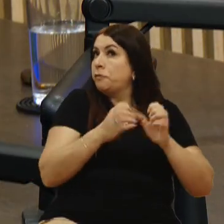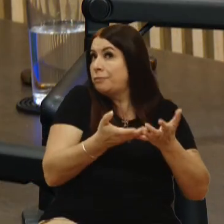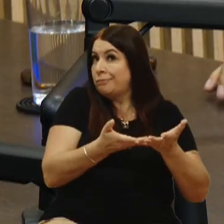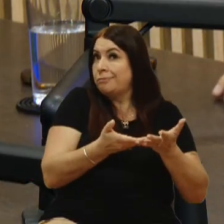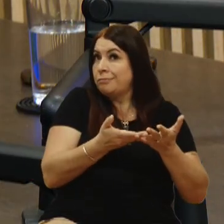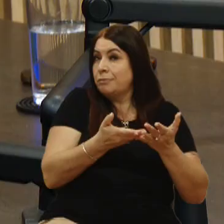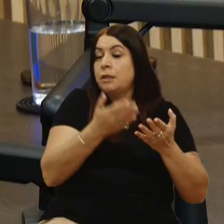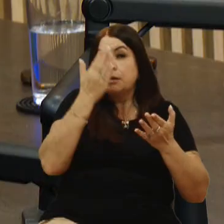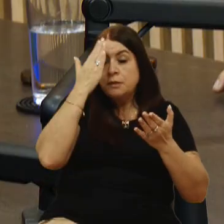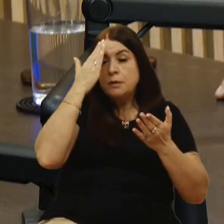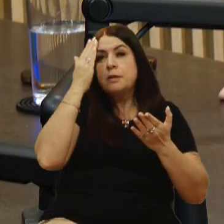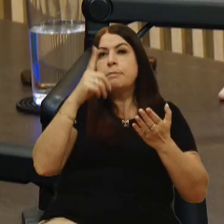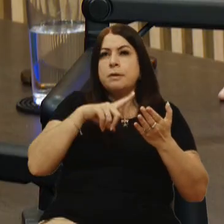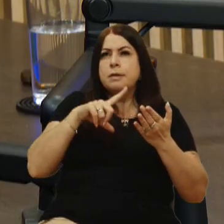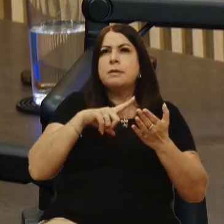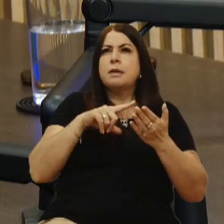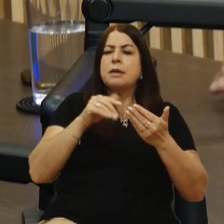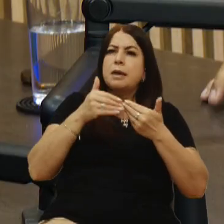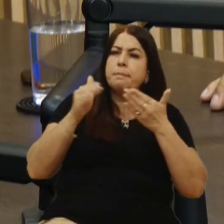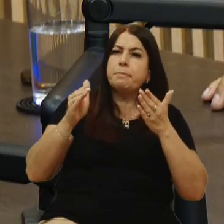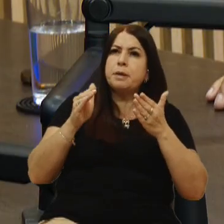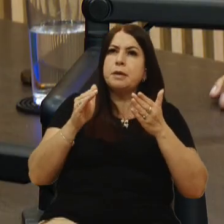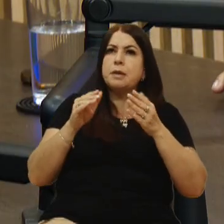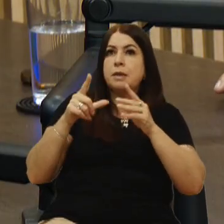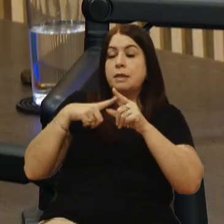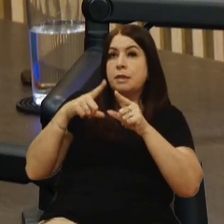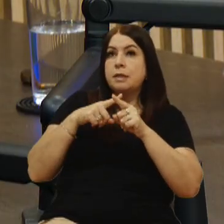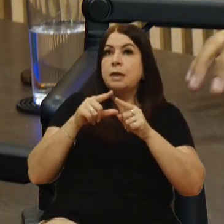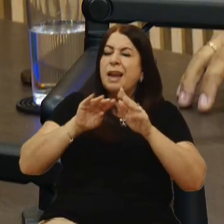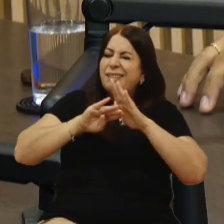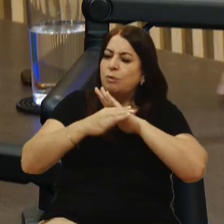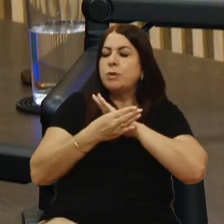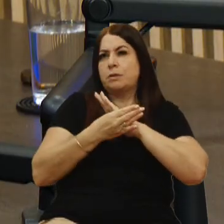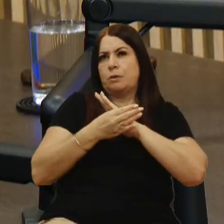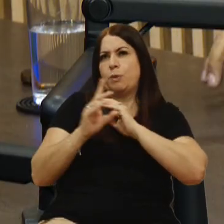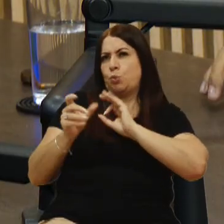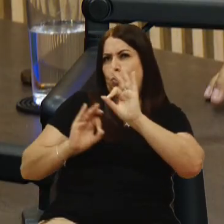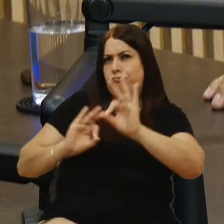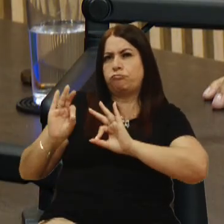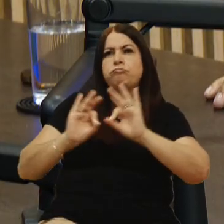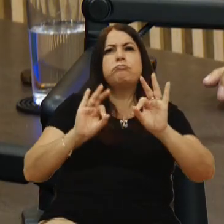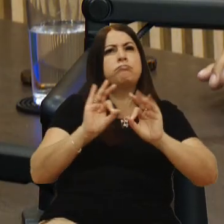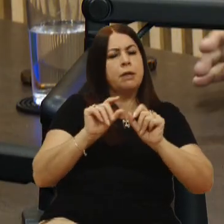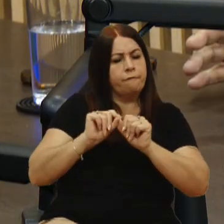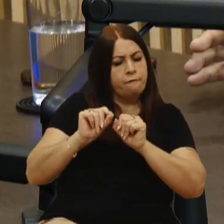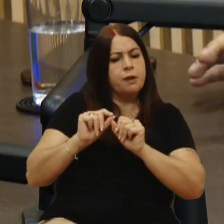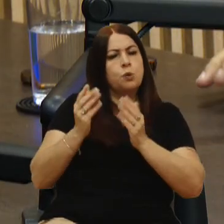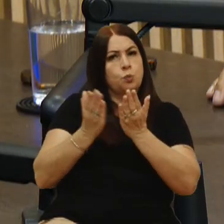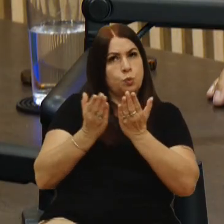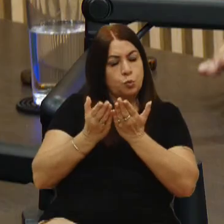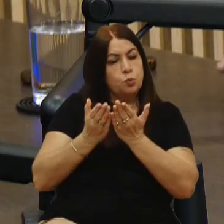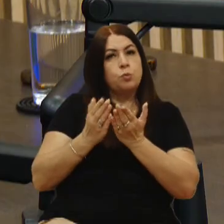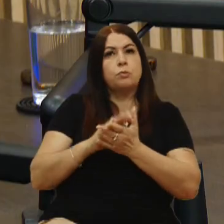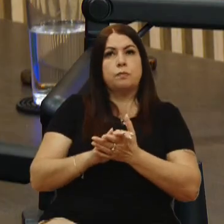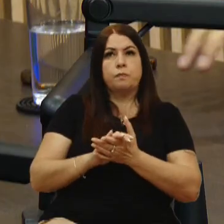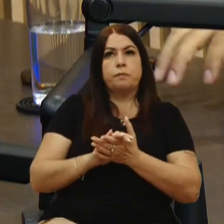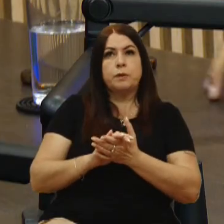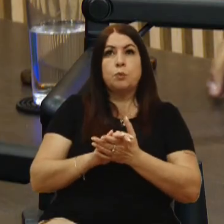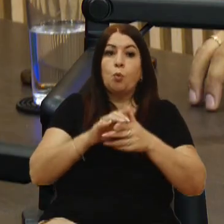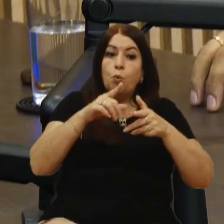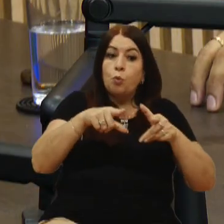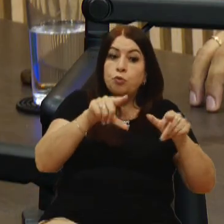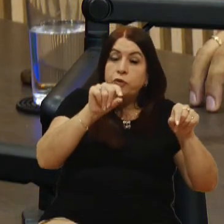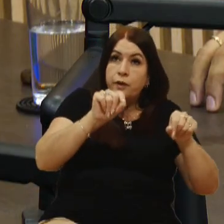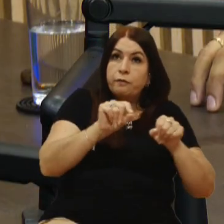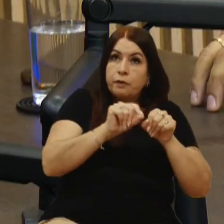A gente sabe que tem que haver adequação ainda, mas tudo é planejado, tudo é feito com estudos, né, então, onde é feito a